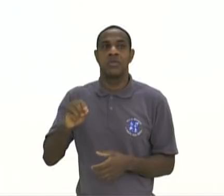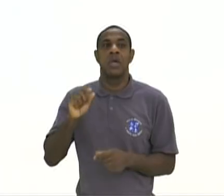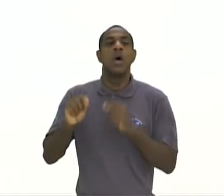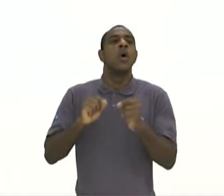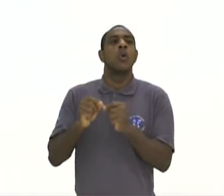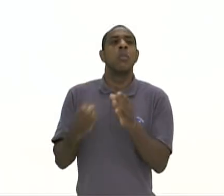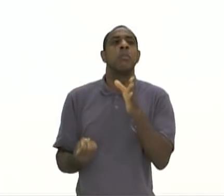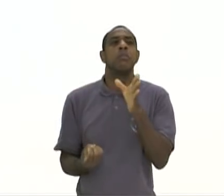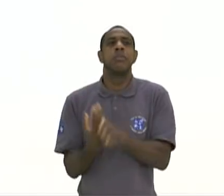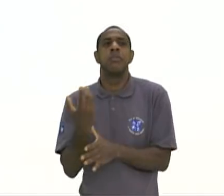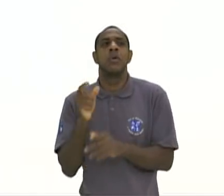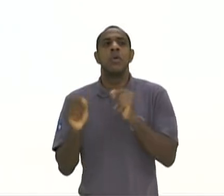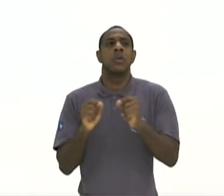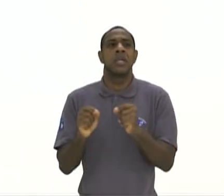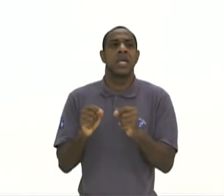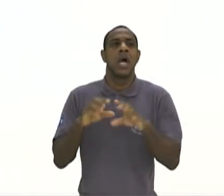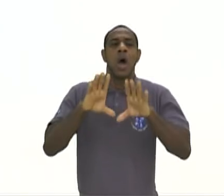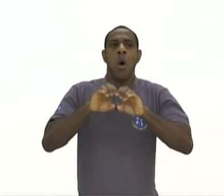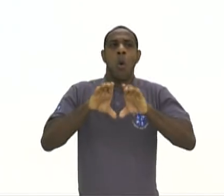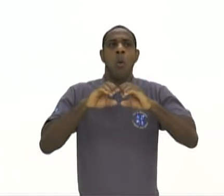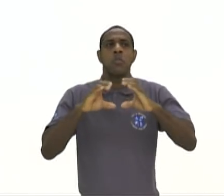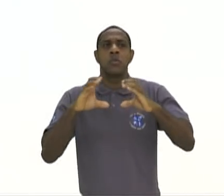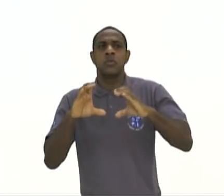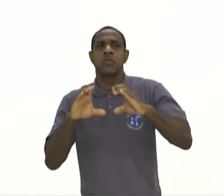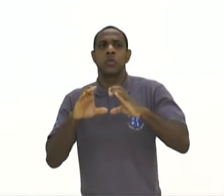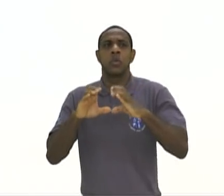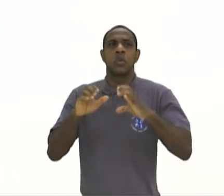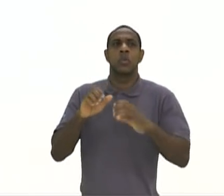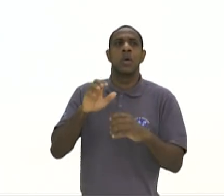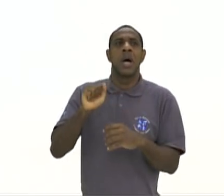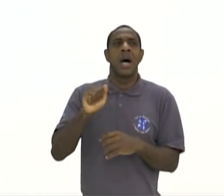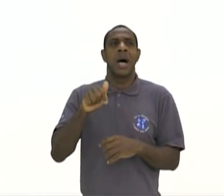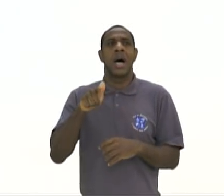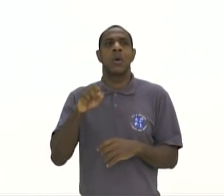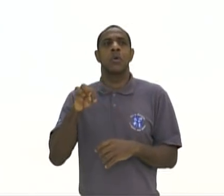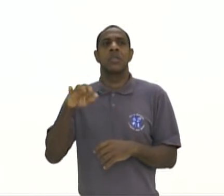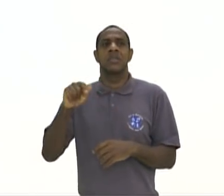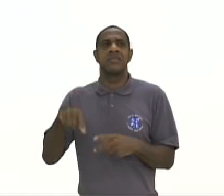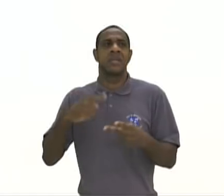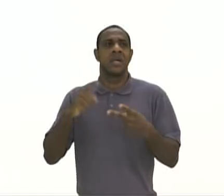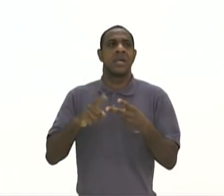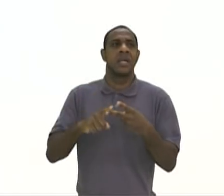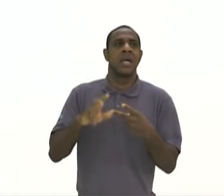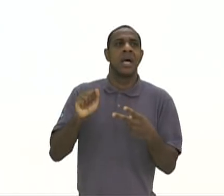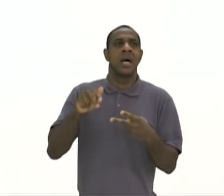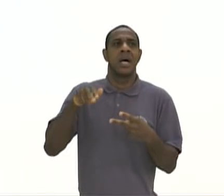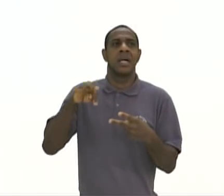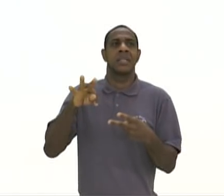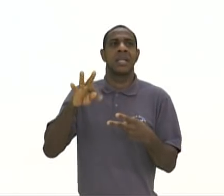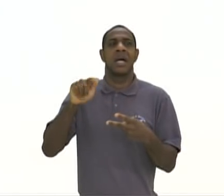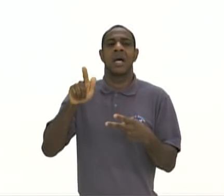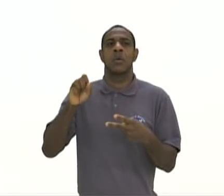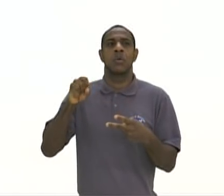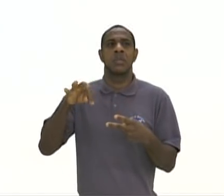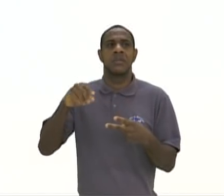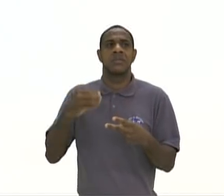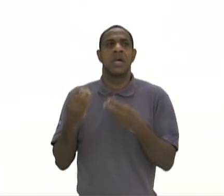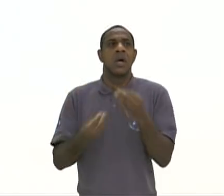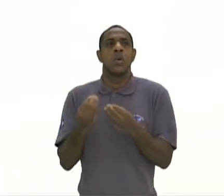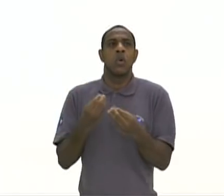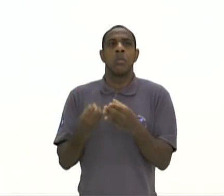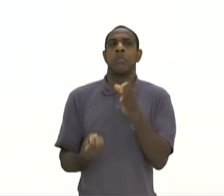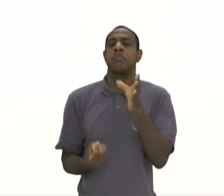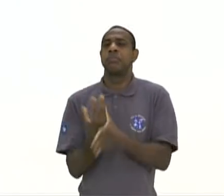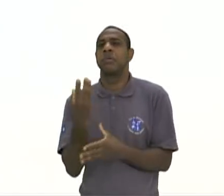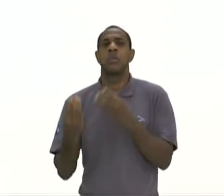e antagonista defendido por Bertherat? Então, responde esse exercício lá, dentro da fisiologia. Então, como que vai